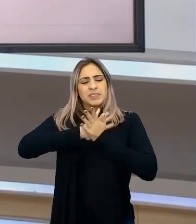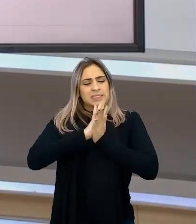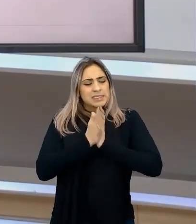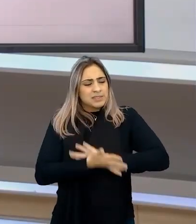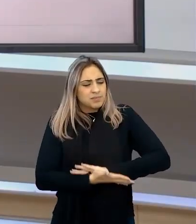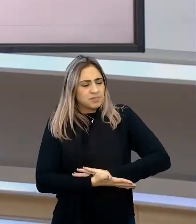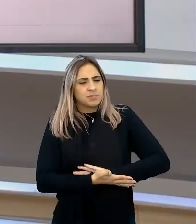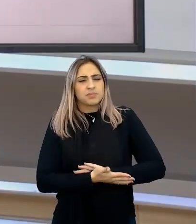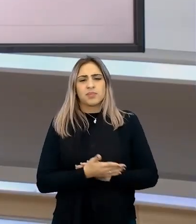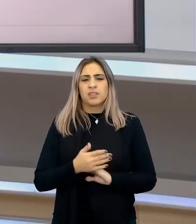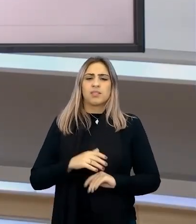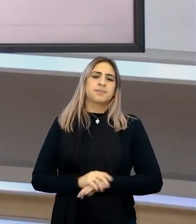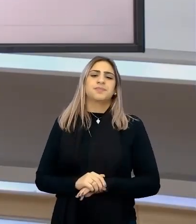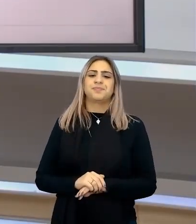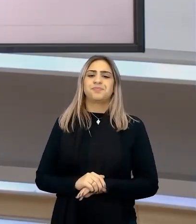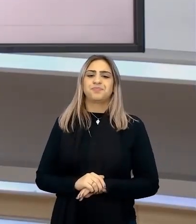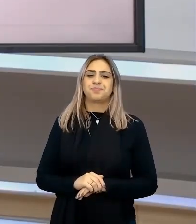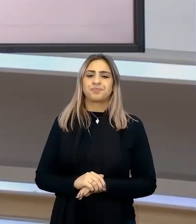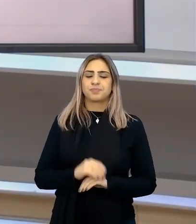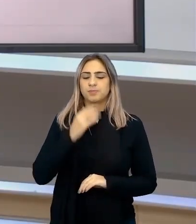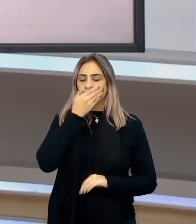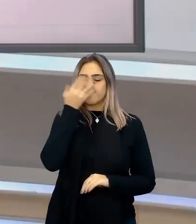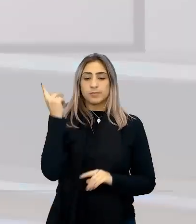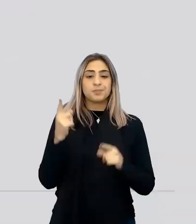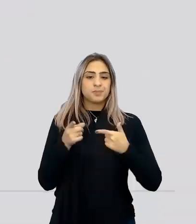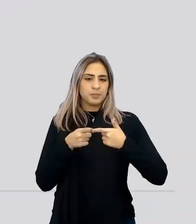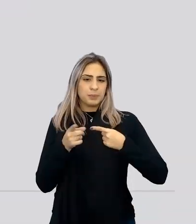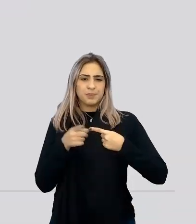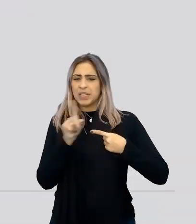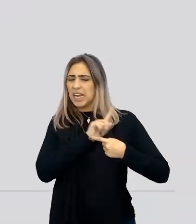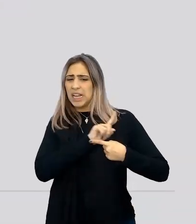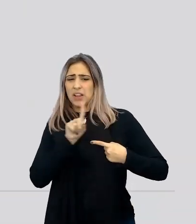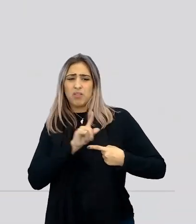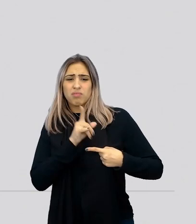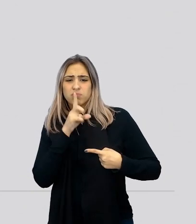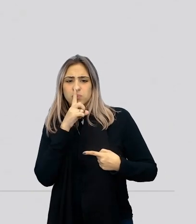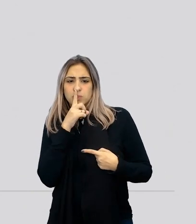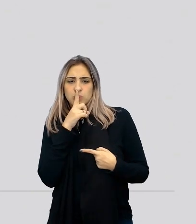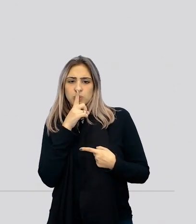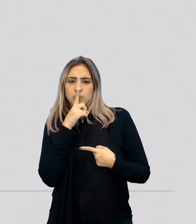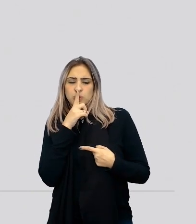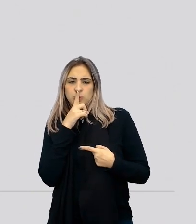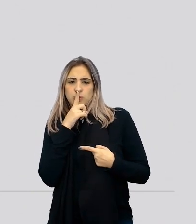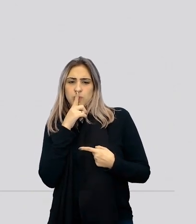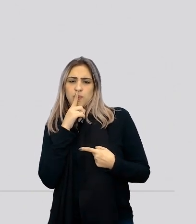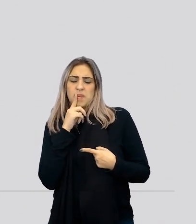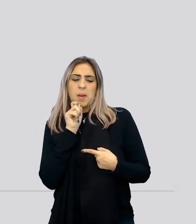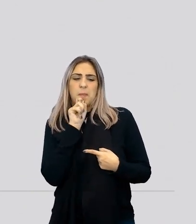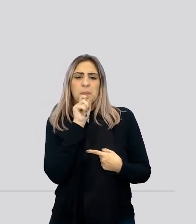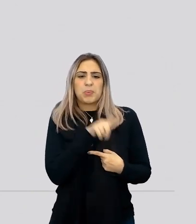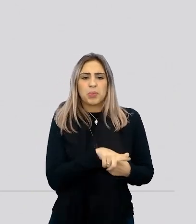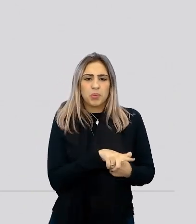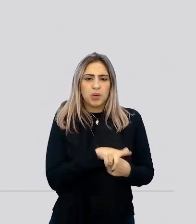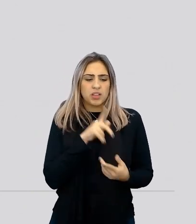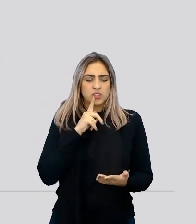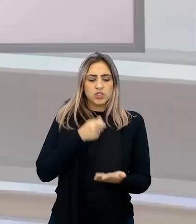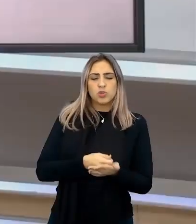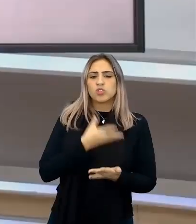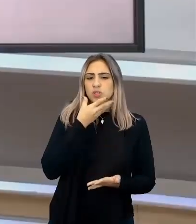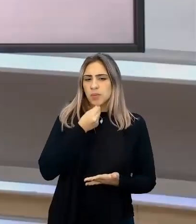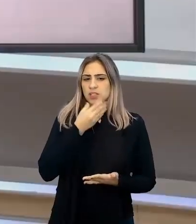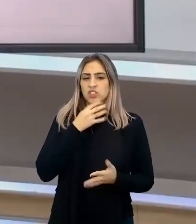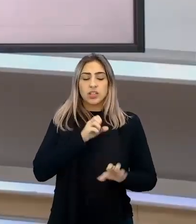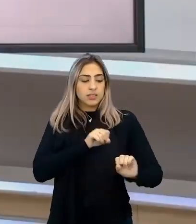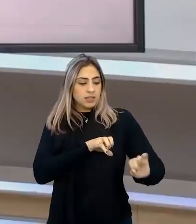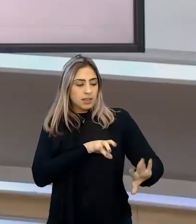masculinidade tóxica. Primeiro ponto, não ficar calado diante de um comentário ou atitude machista. É ensinar